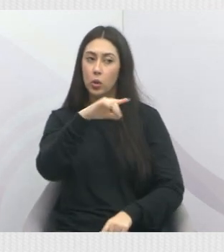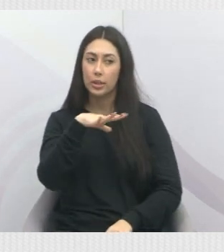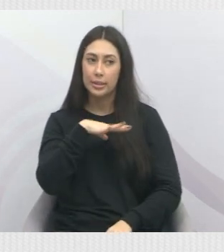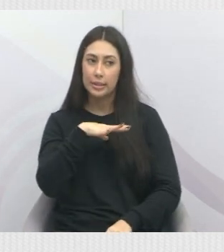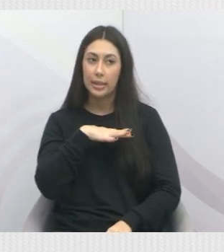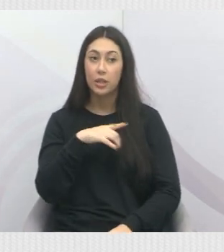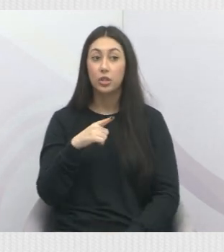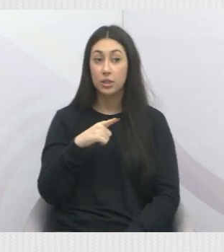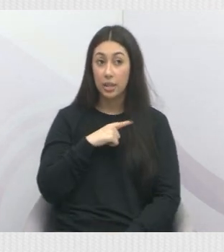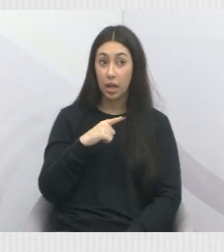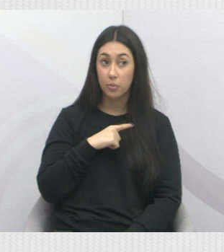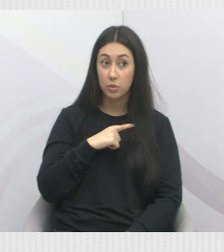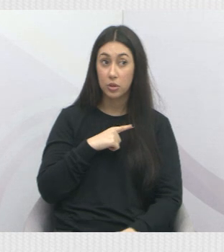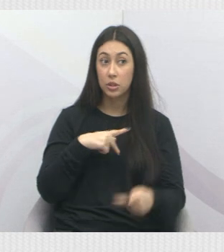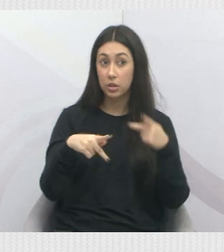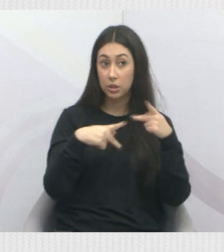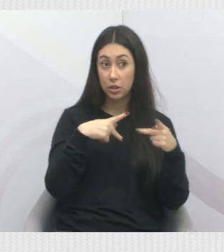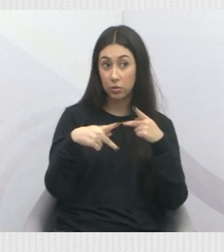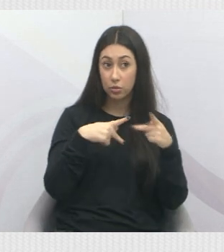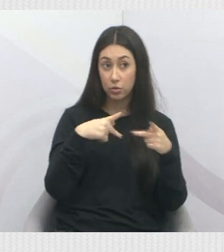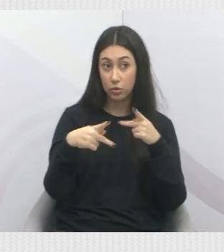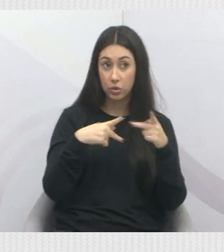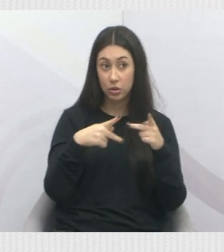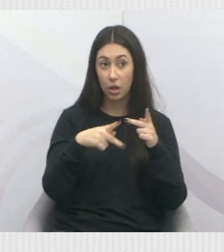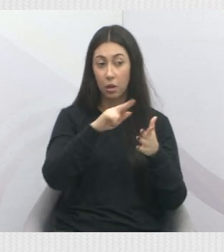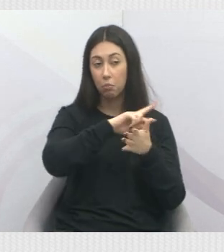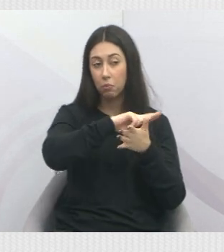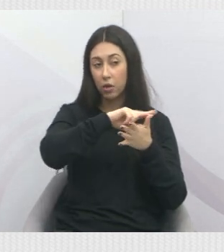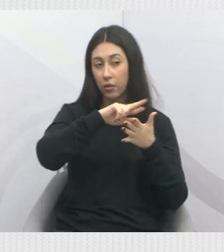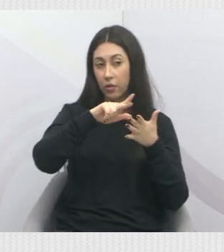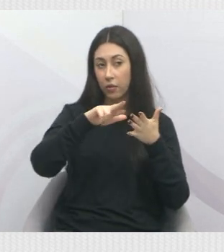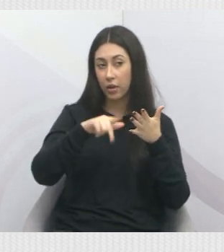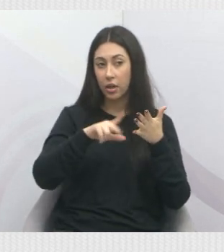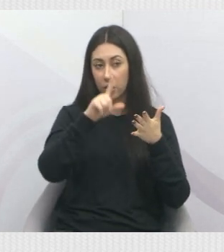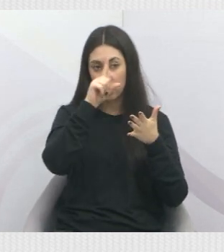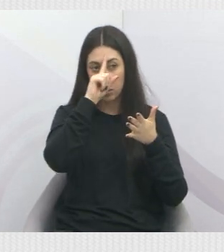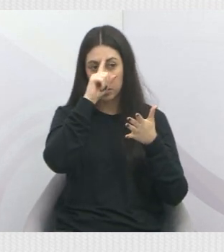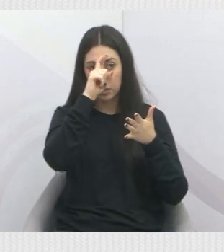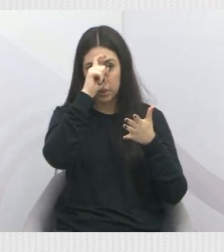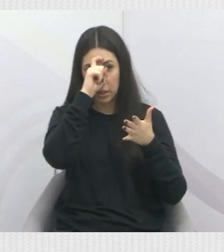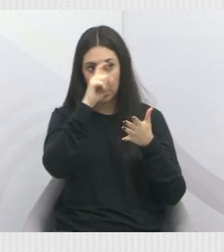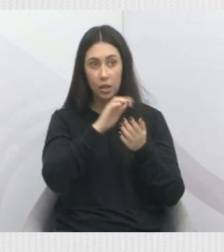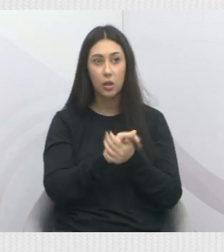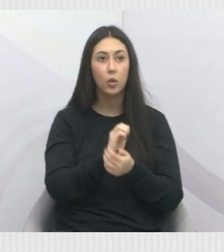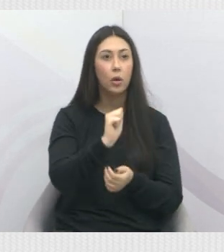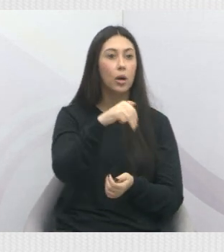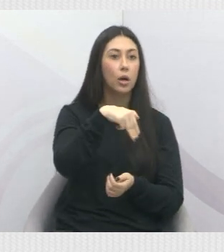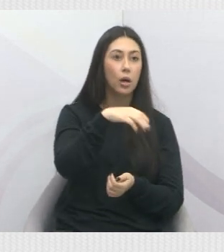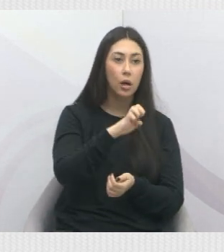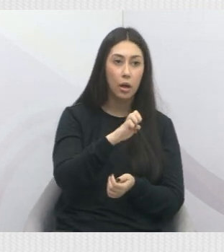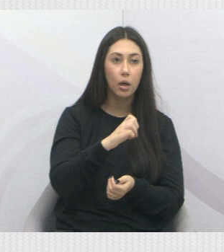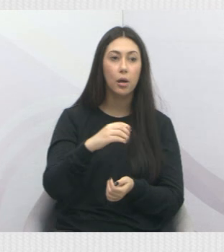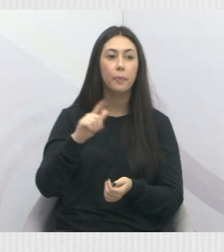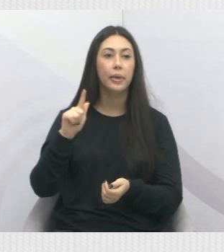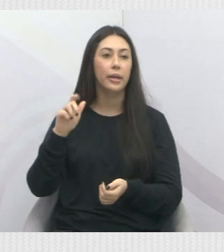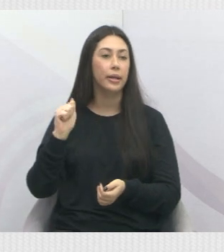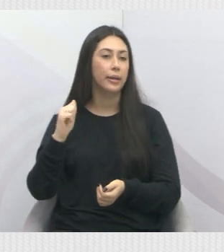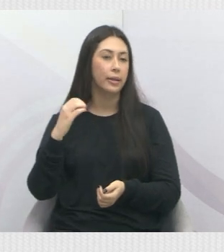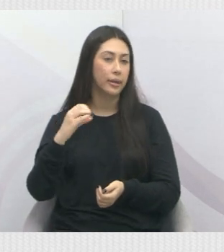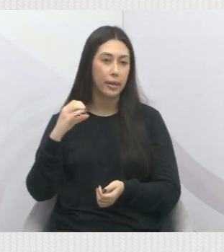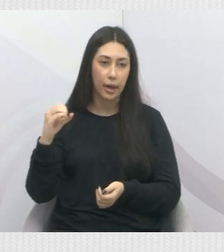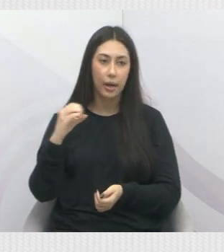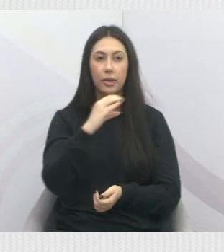do domicílio, em São José dos Campos, Hospital Pio XII, Santa Casa de São José dos Campos, AME, Luci Montoro, Litrovale, GAC,